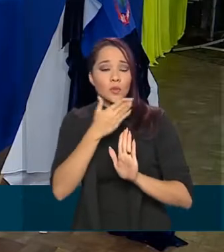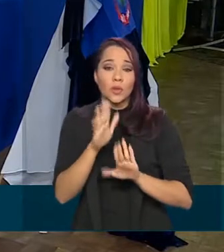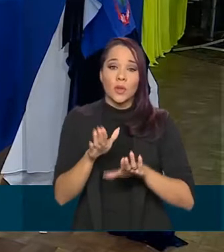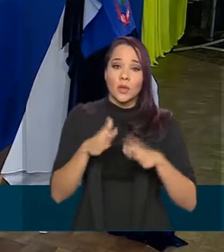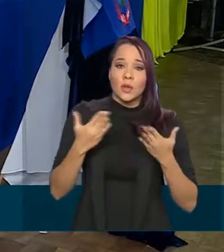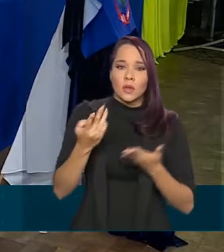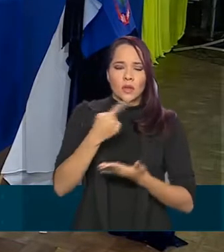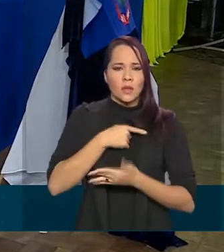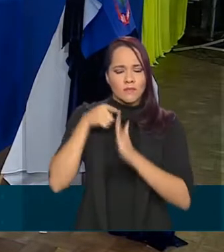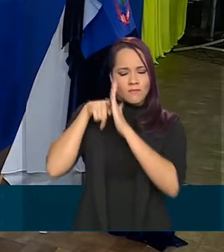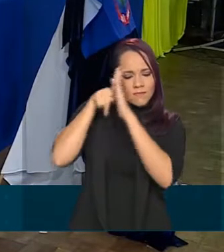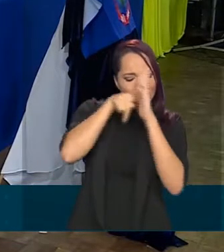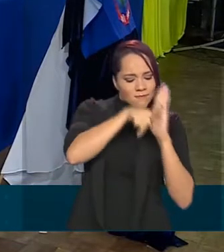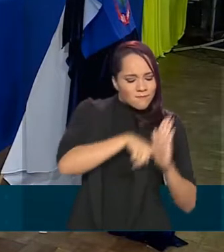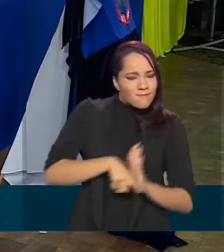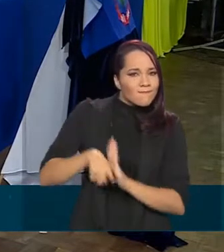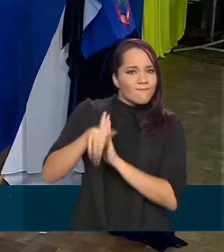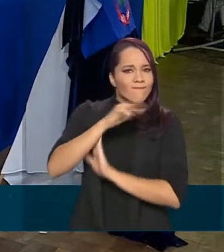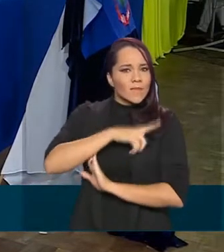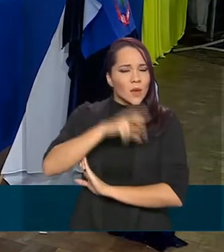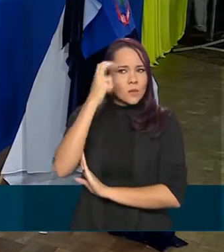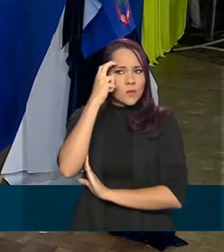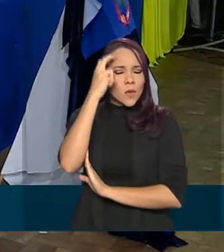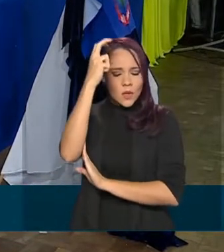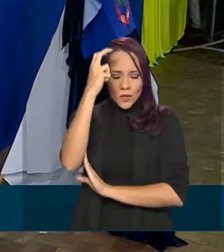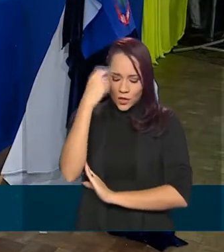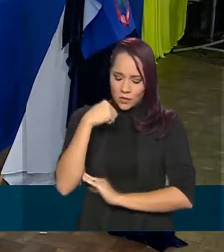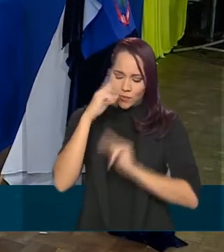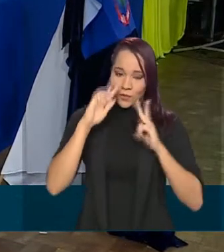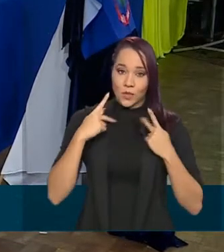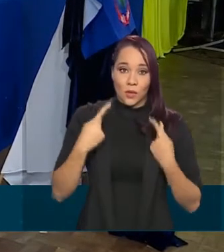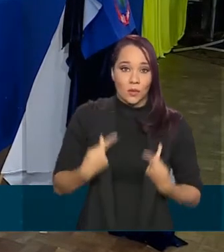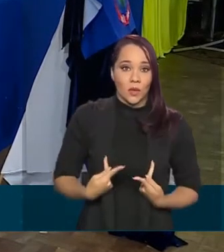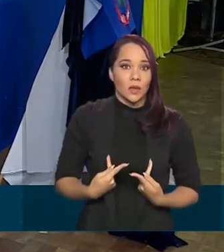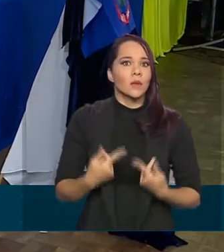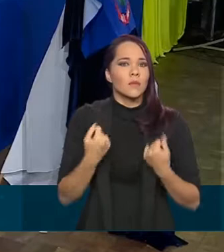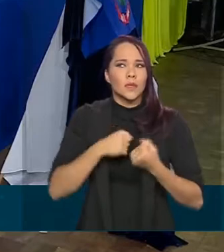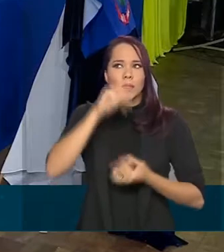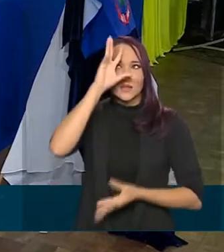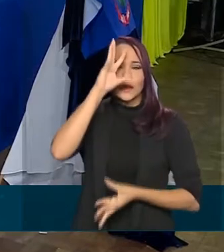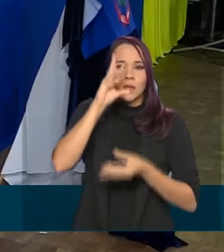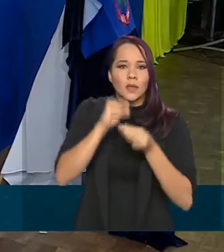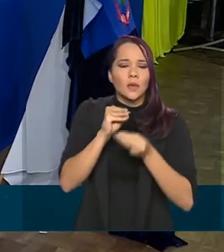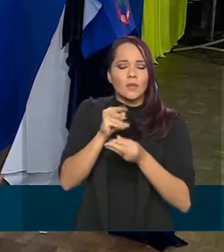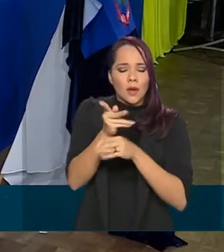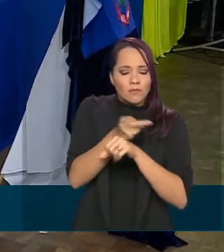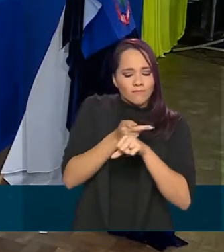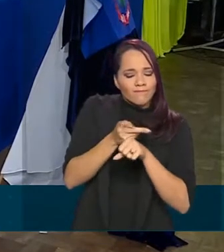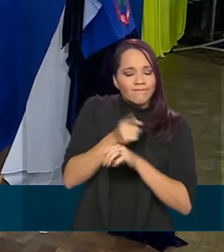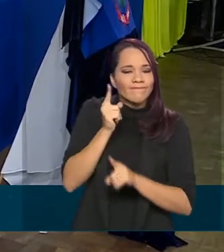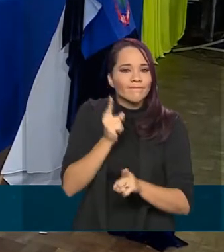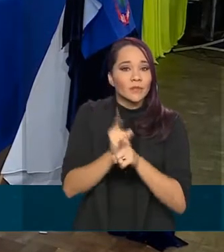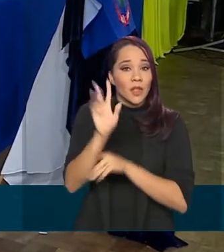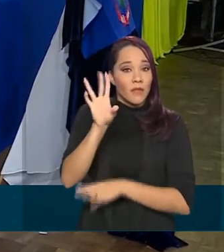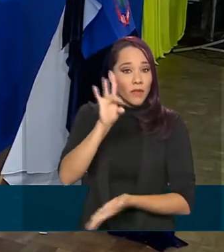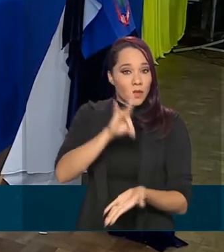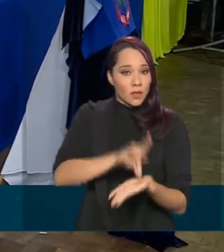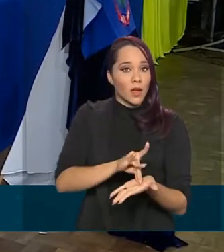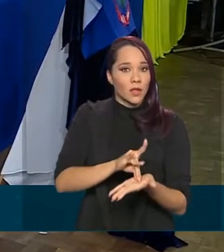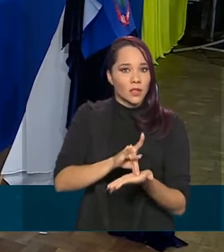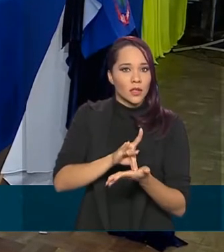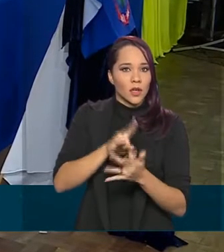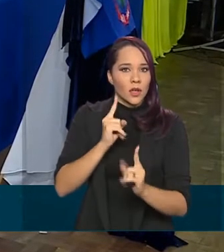altas investigações se ocupa a inteligência dos homens, devem tender para a busca da verdade, para o encontro